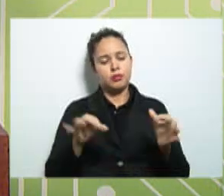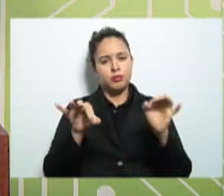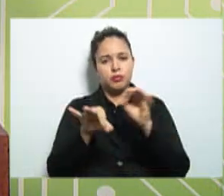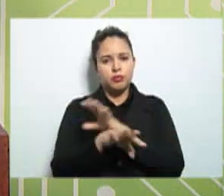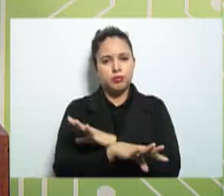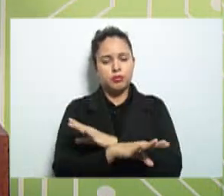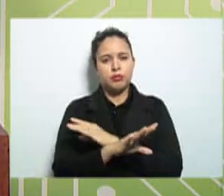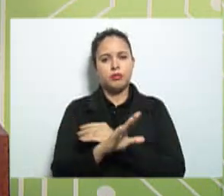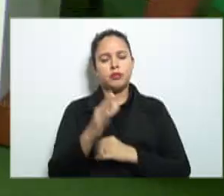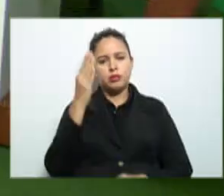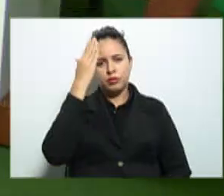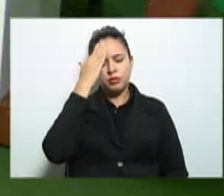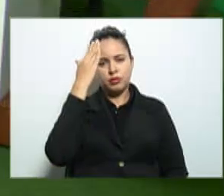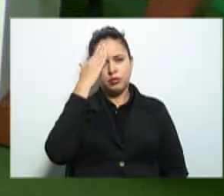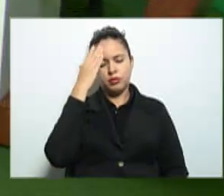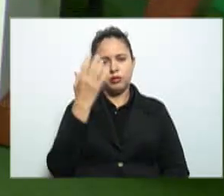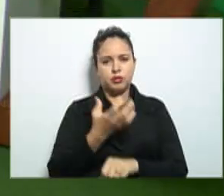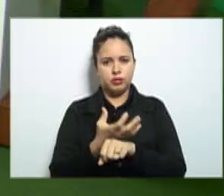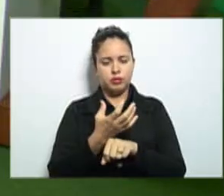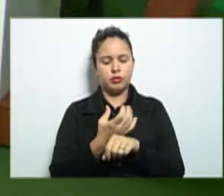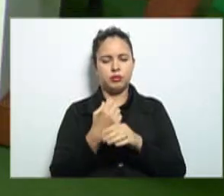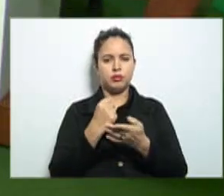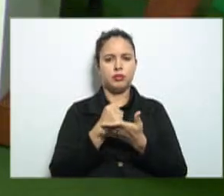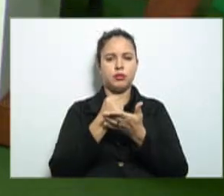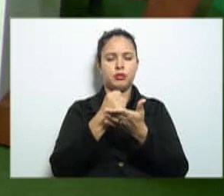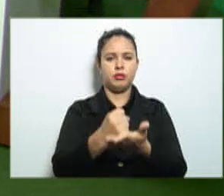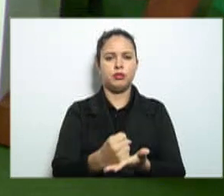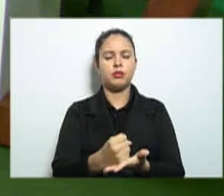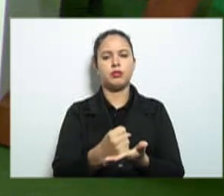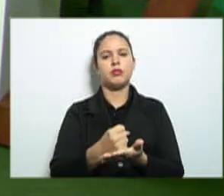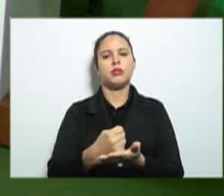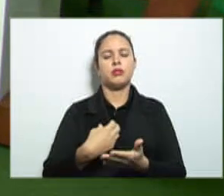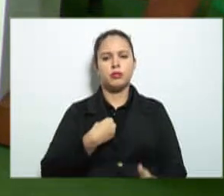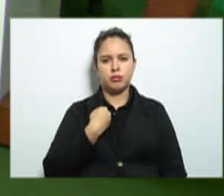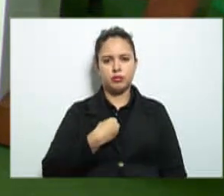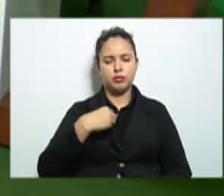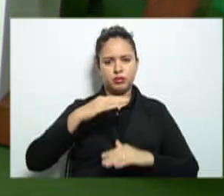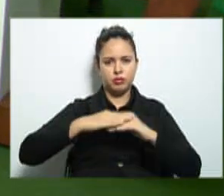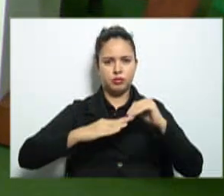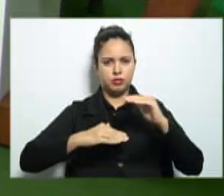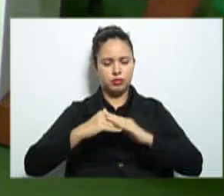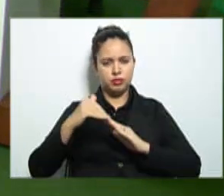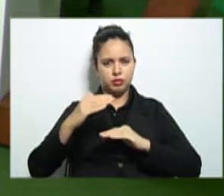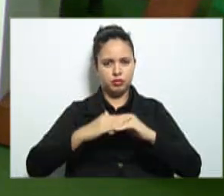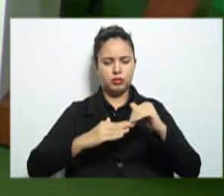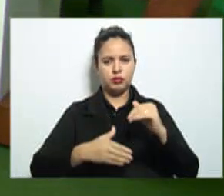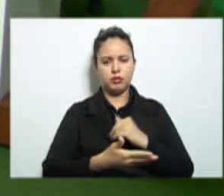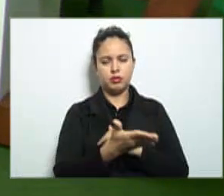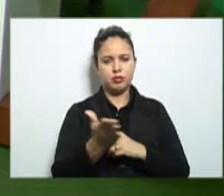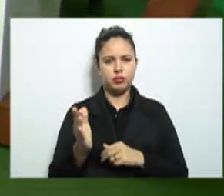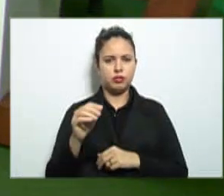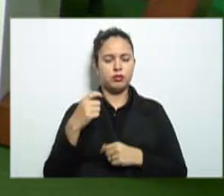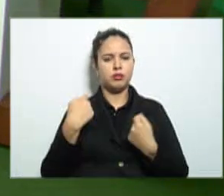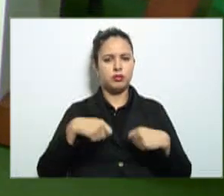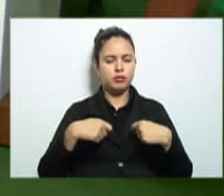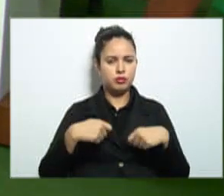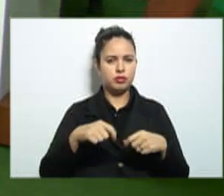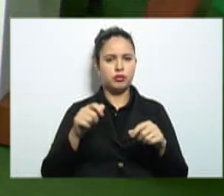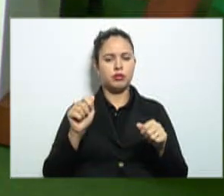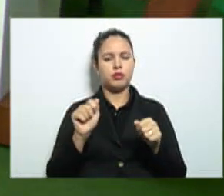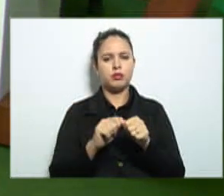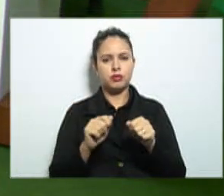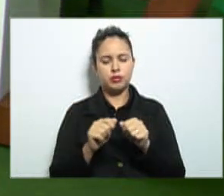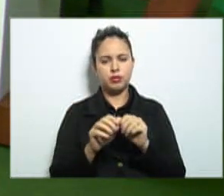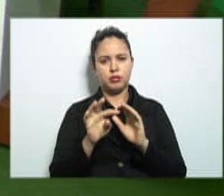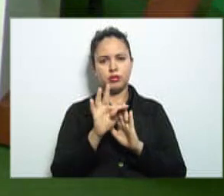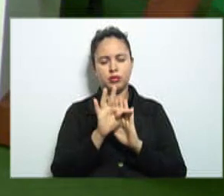que essa disciplina tenha contribuído para a vida profissional de vocês, que quando vocês precisarem produzir esses textos